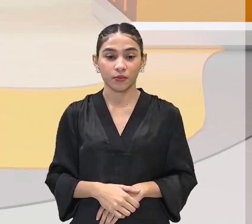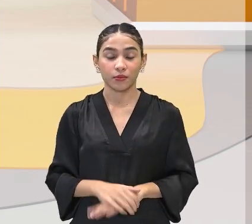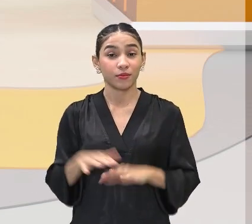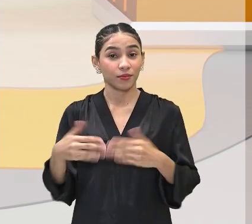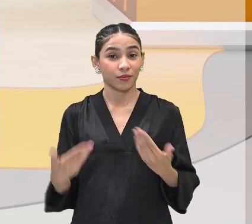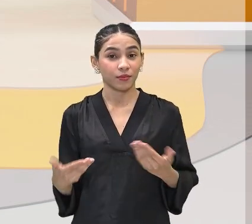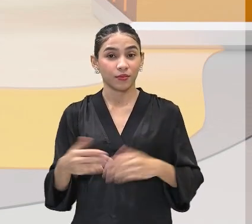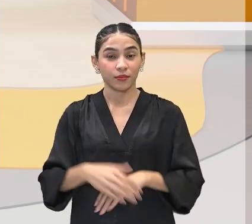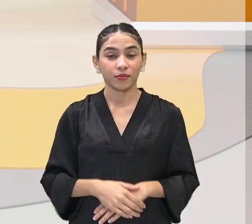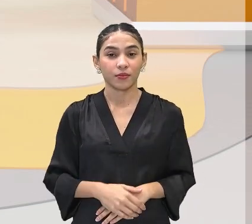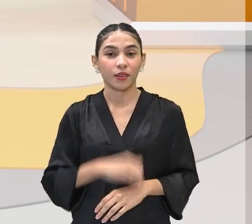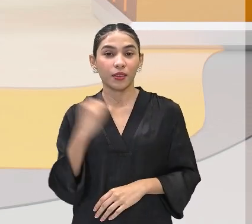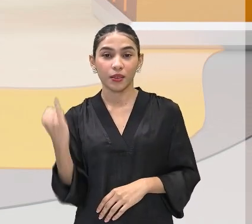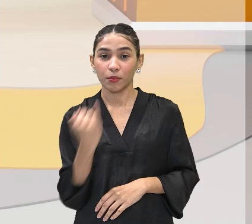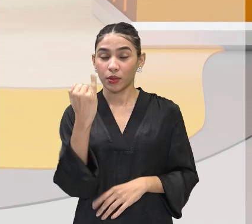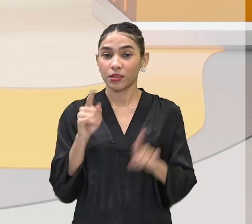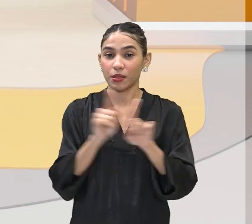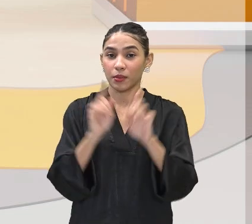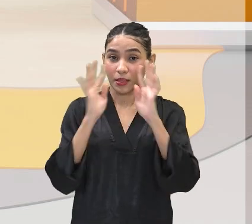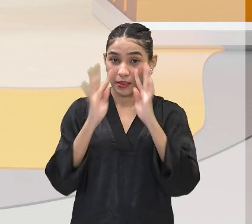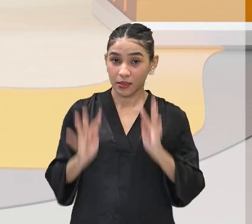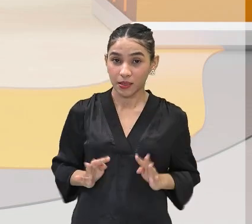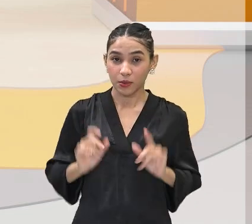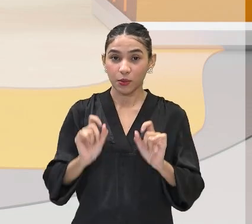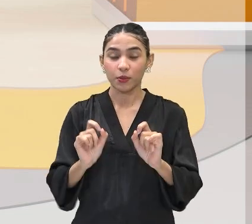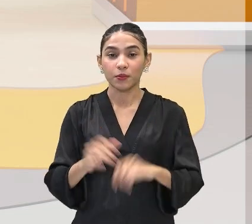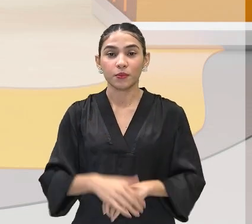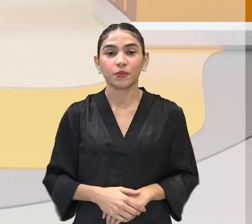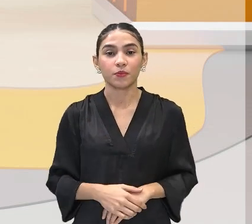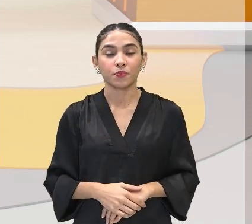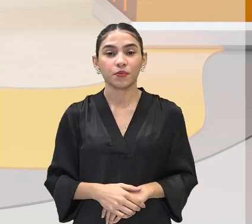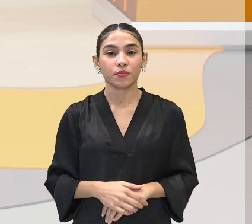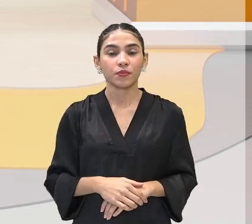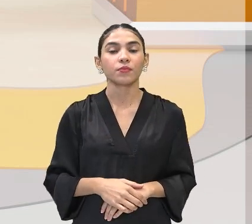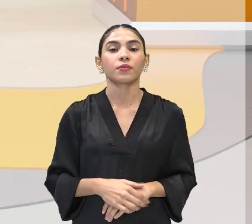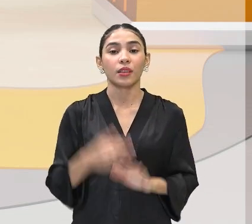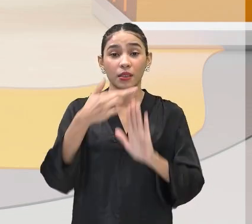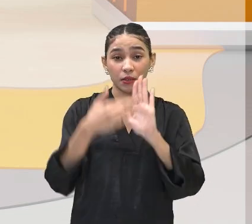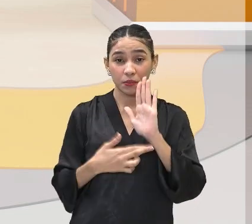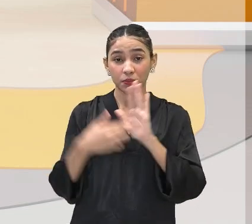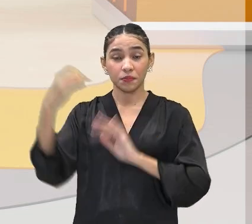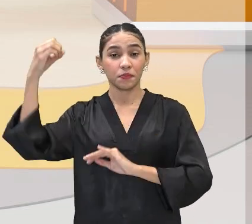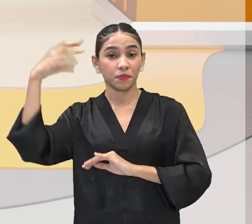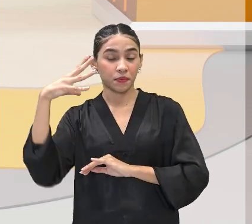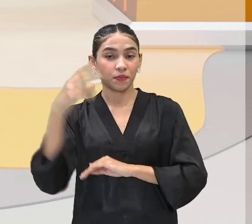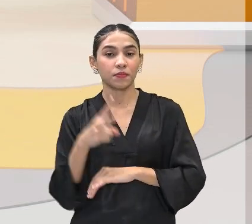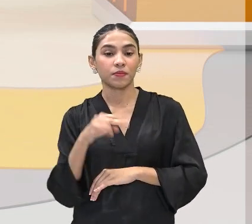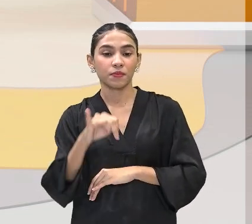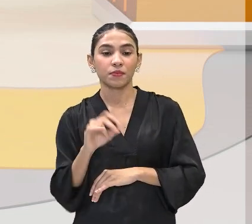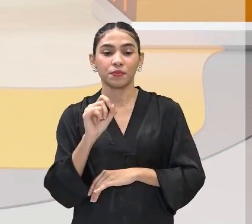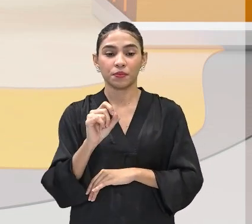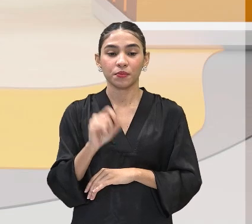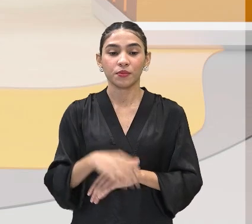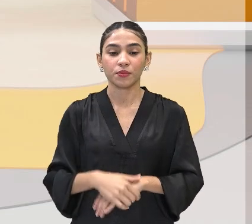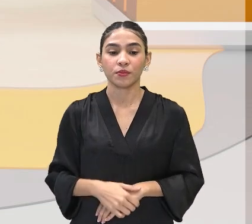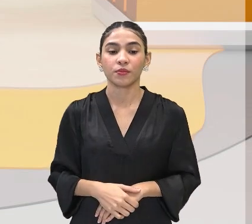Bom, é importante atentarmos que os ideais iluministas, eles irão,